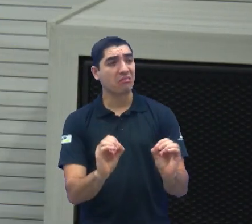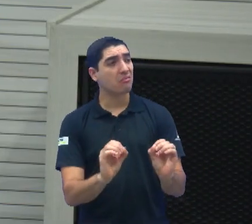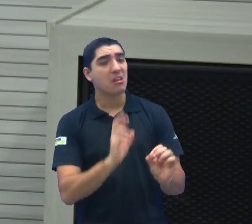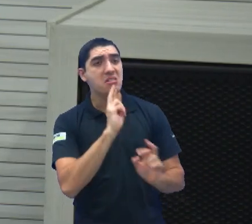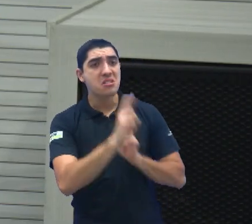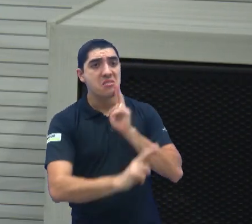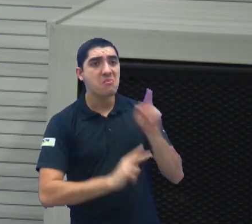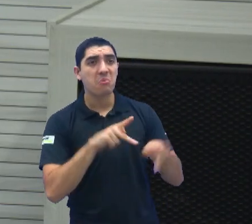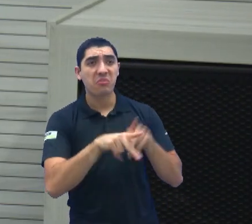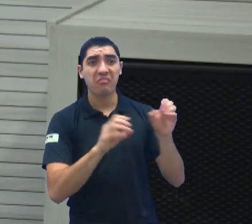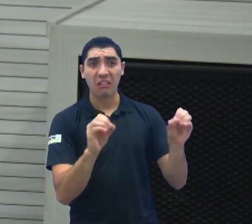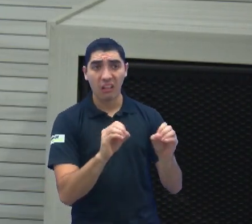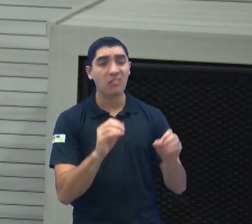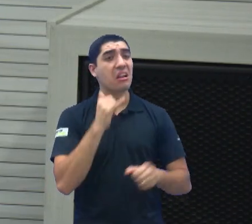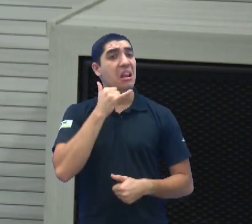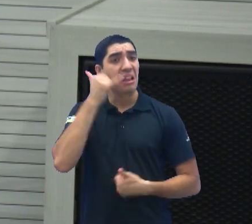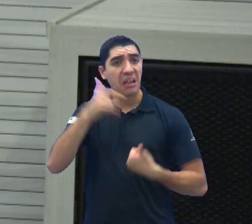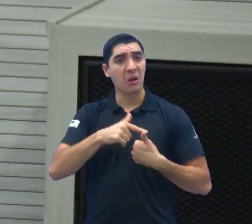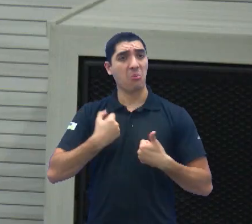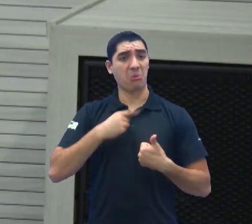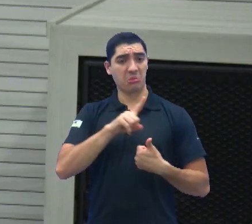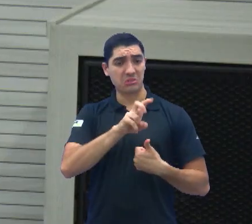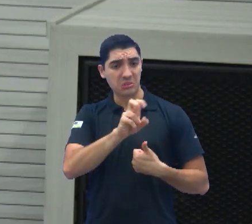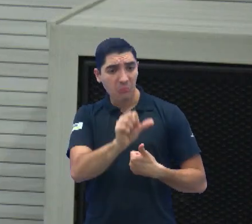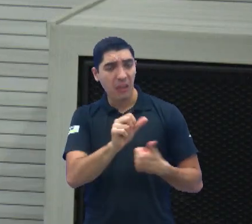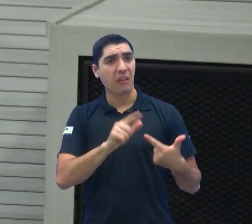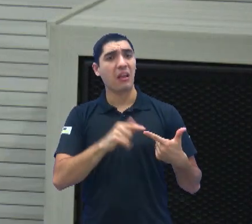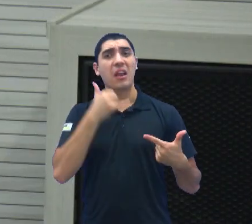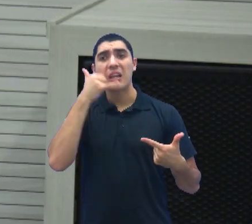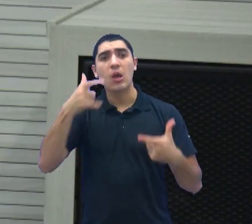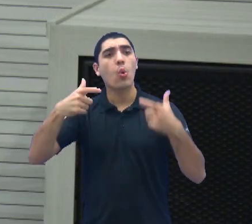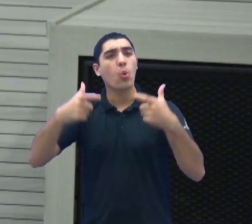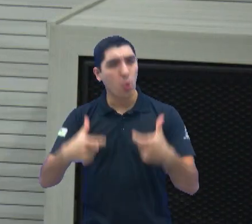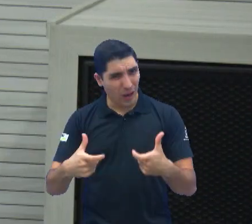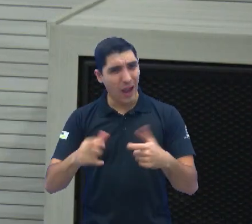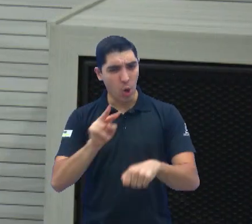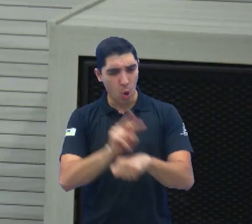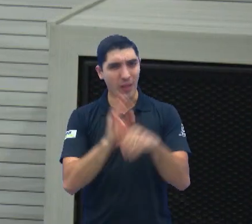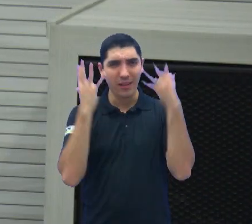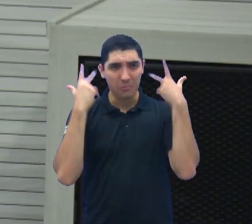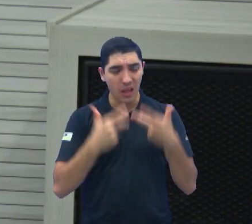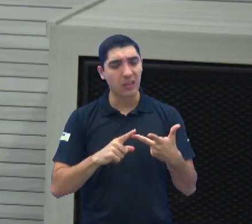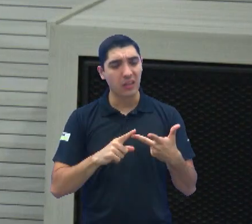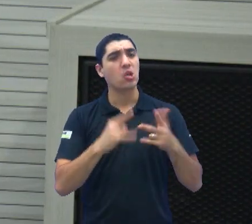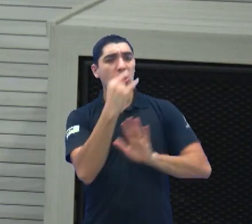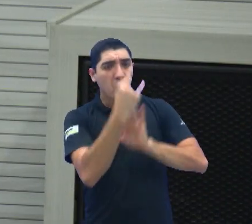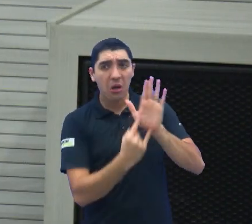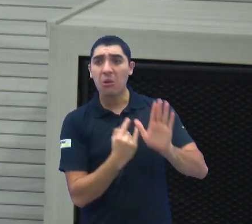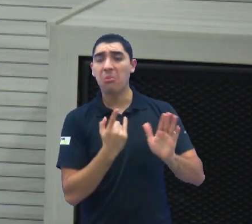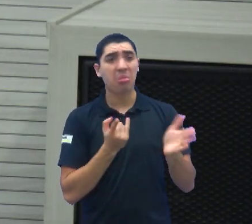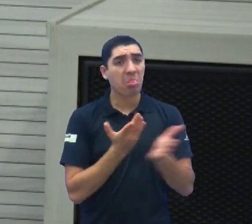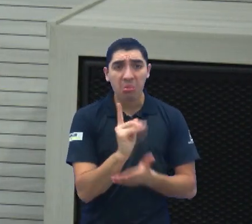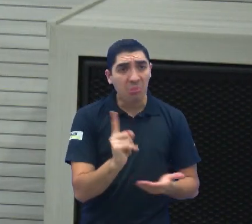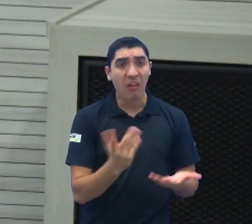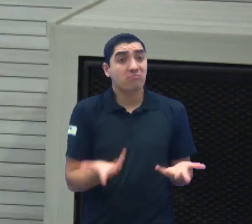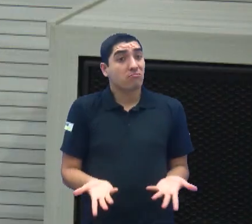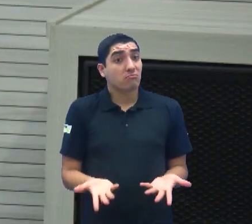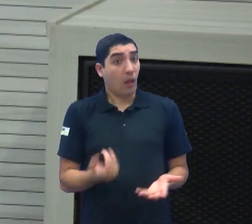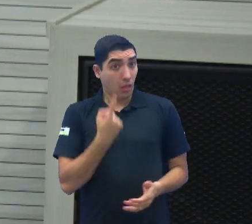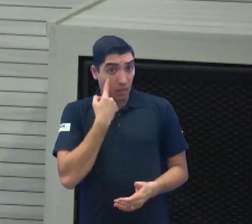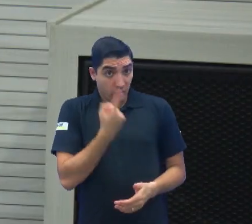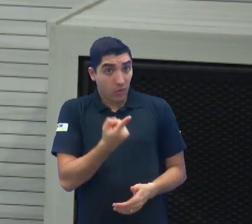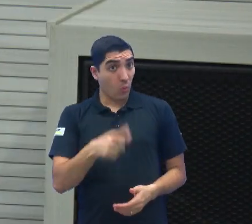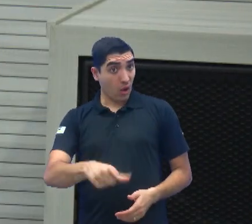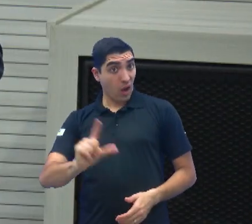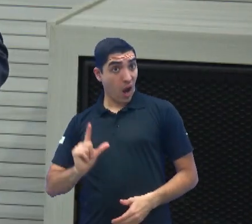fazem através do 56, fazem através do próprio zoonose, a gente pede informação, o requerimento não passa. Ou seja, nós vimos aqui agora há pouco ser